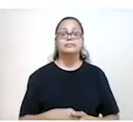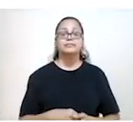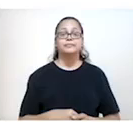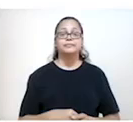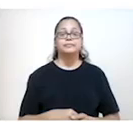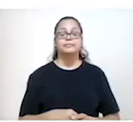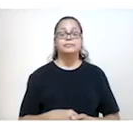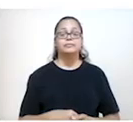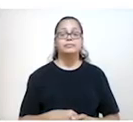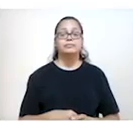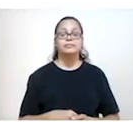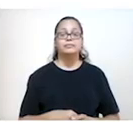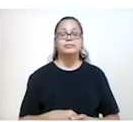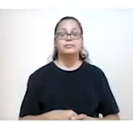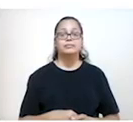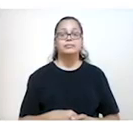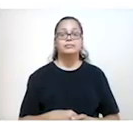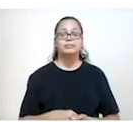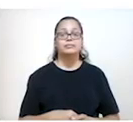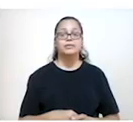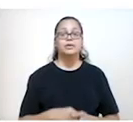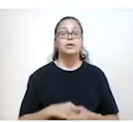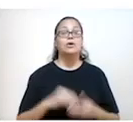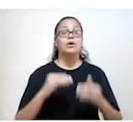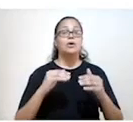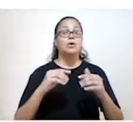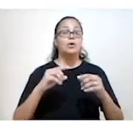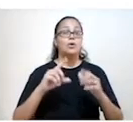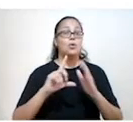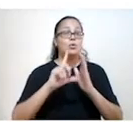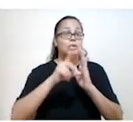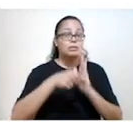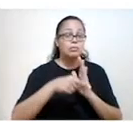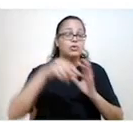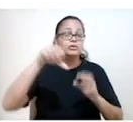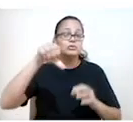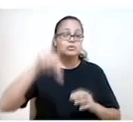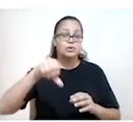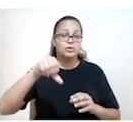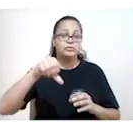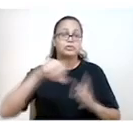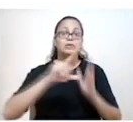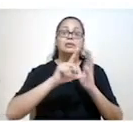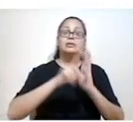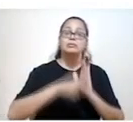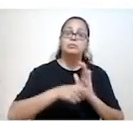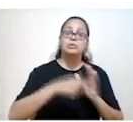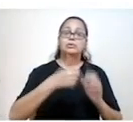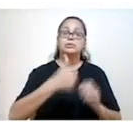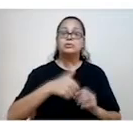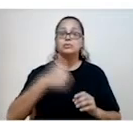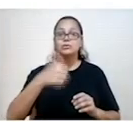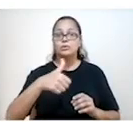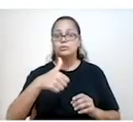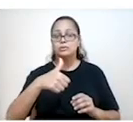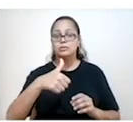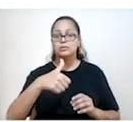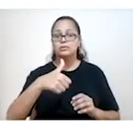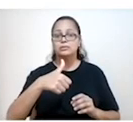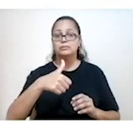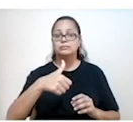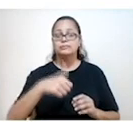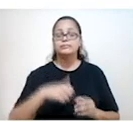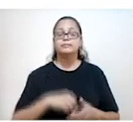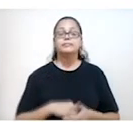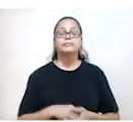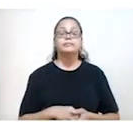em 2. Então, o próximo vai ser 9. A posição 5 vai ser 9. Posição 6 vai ser 11, que é 9 mais